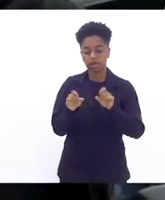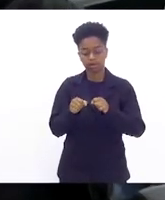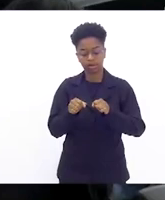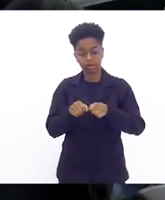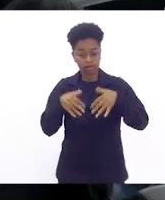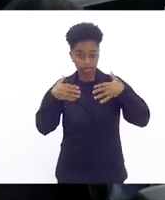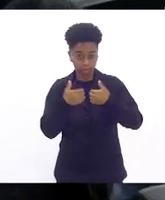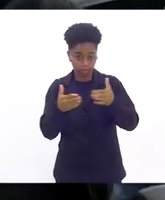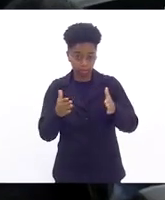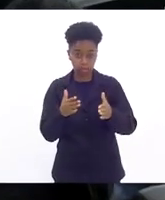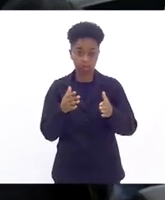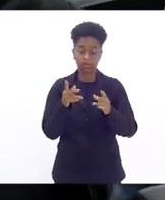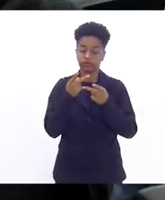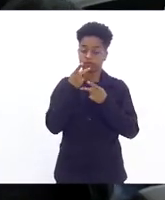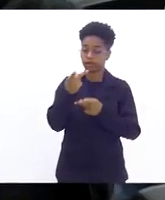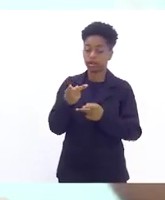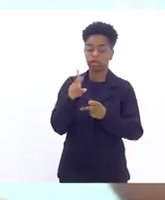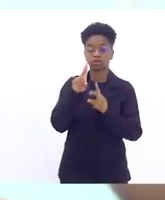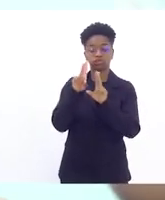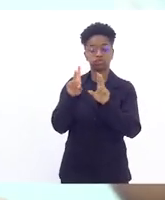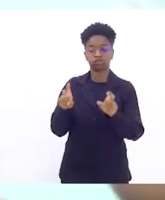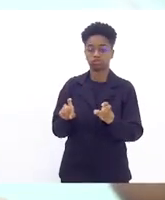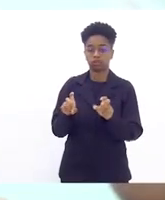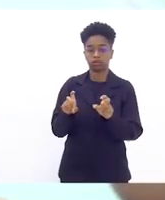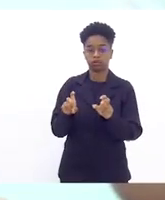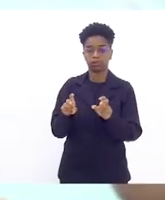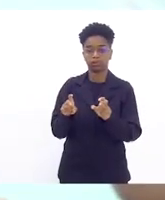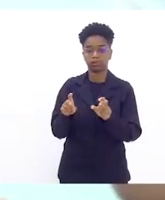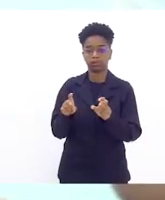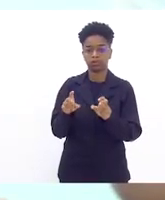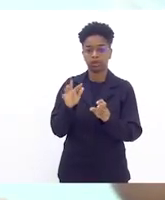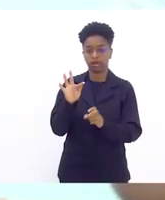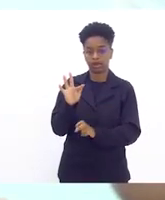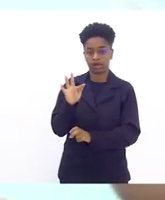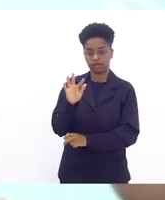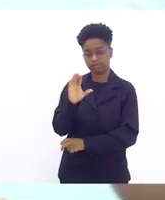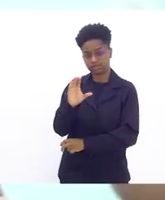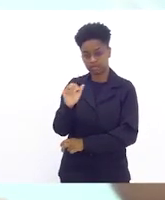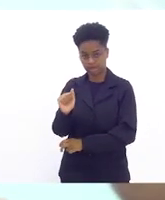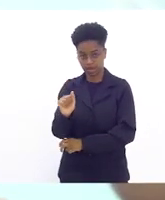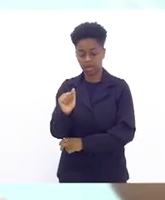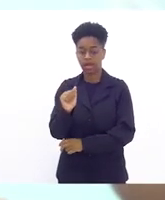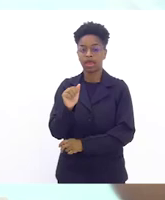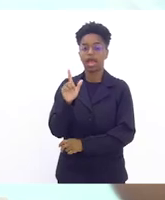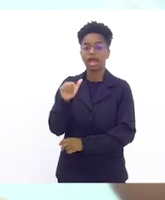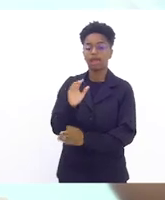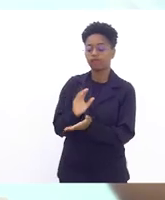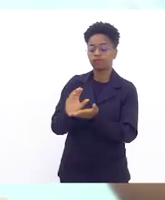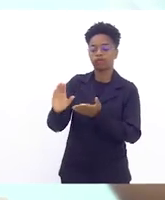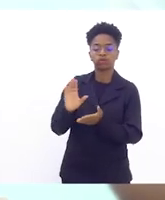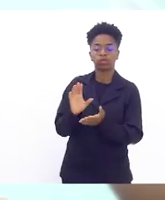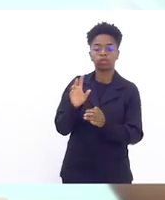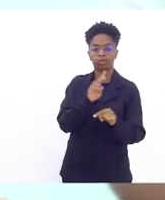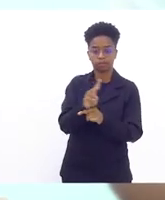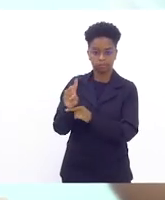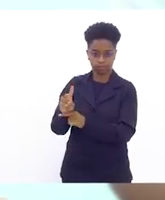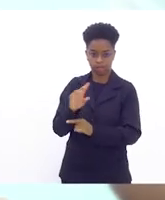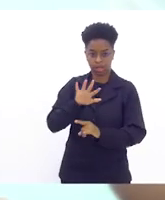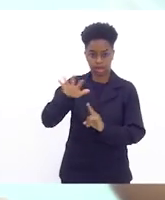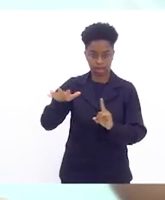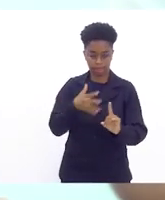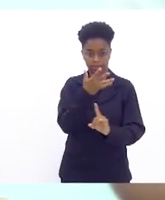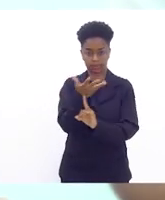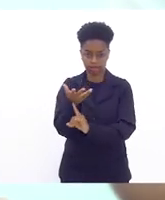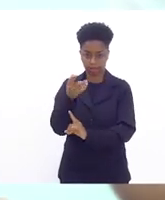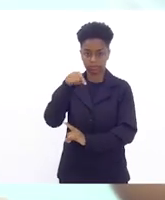pública para tratar justamente do do FCA do Fundo de conservação ambiental que é municipal para utilização